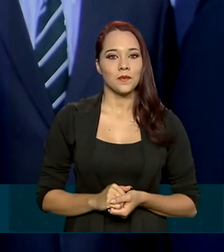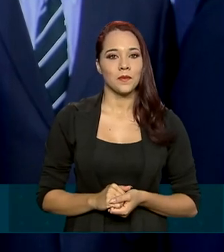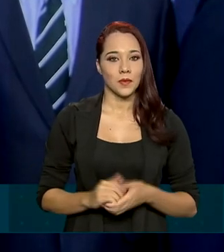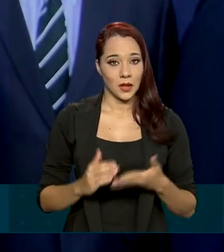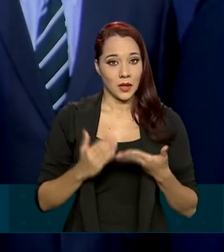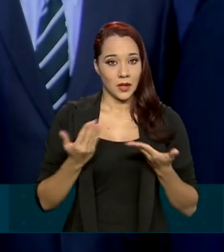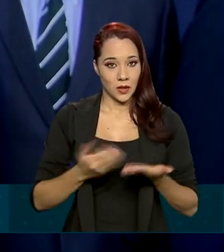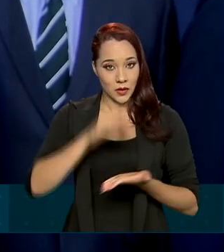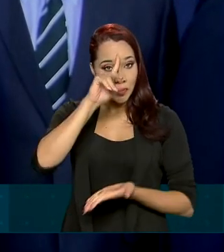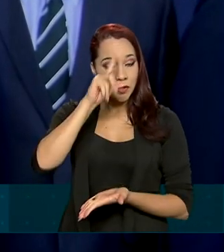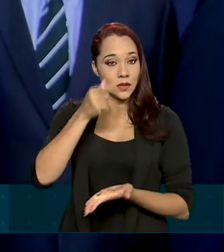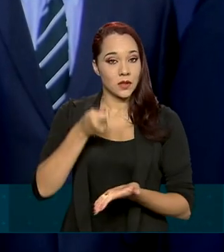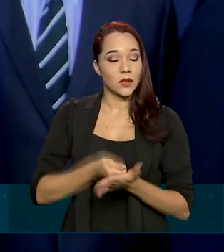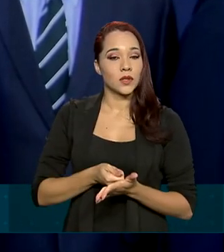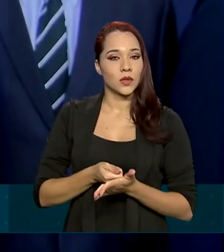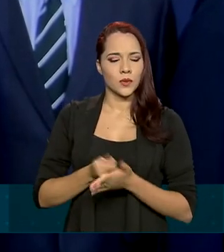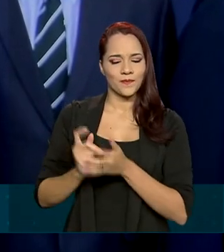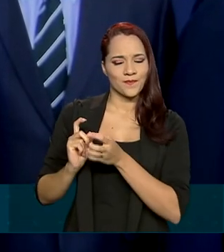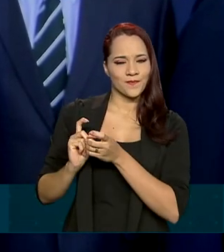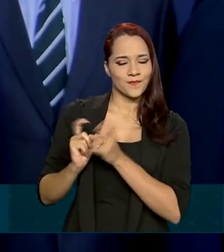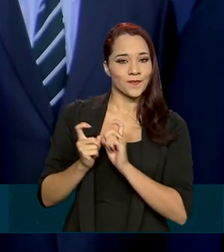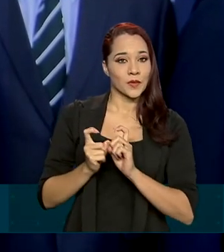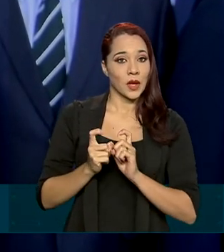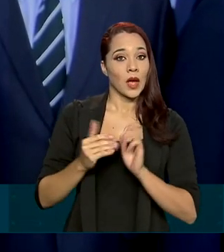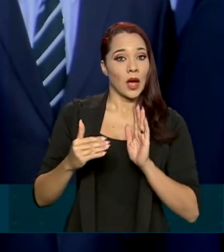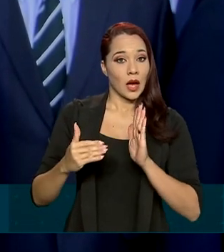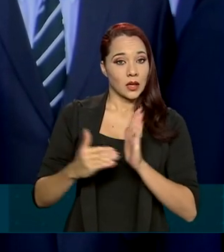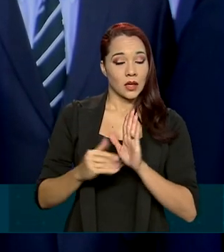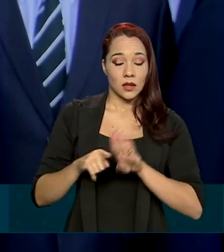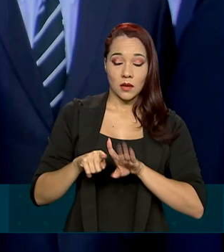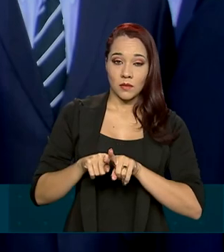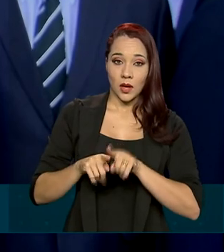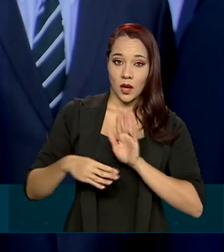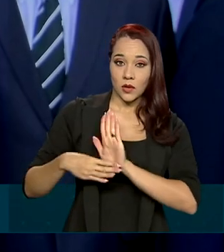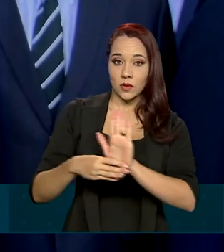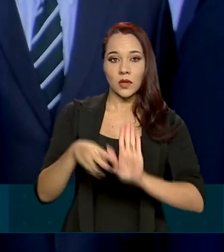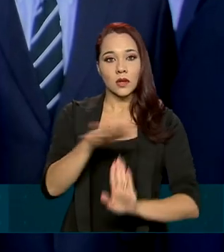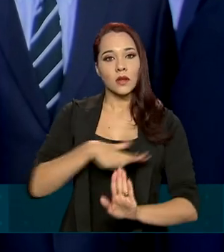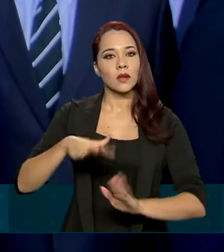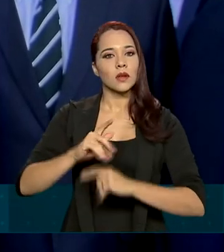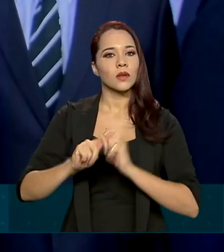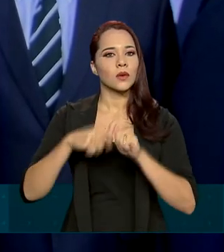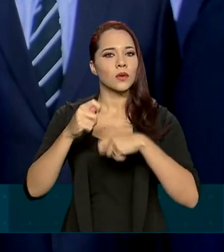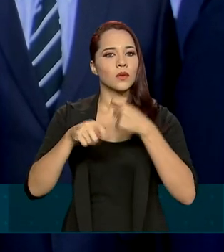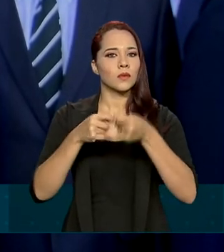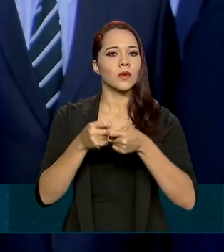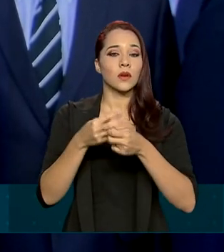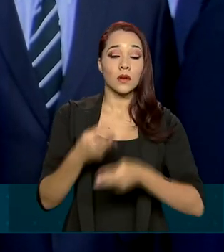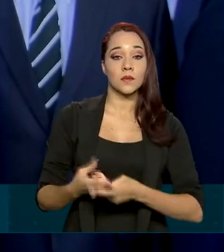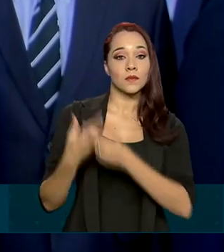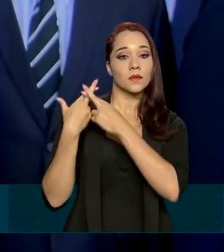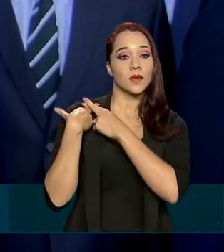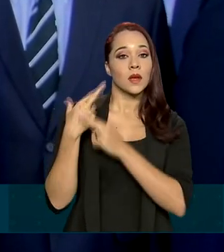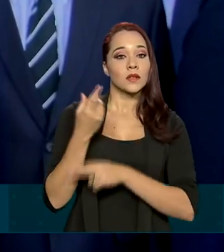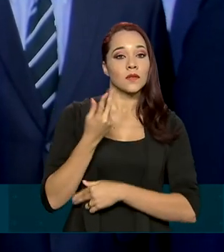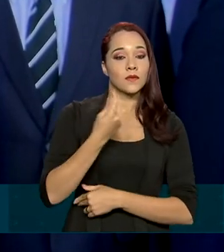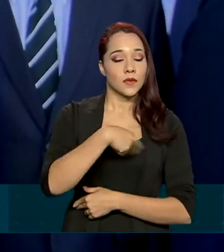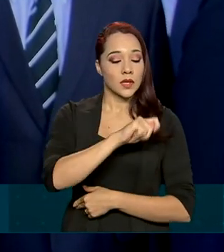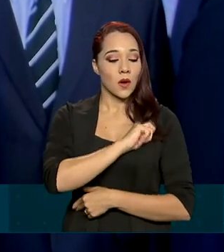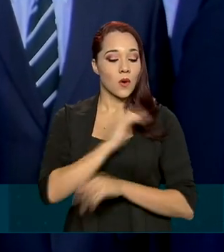nós decidimos aqui, até atendendo a economia, em cima da responsabilidade fiscal,